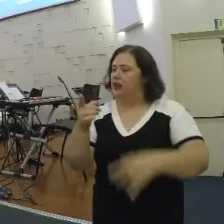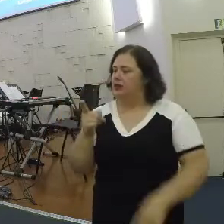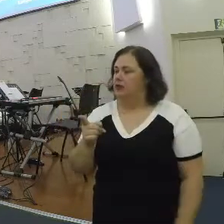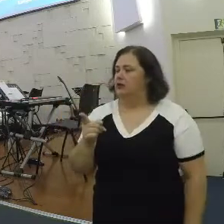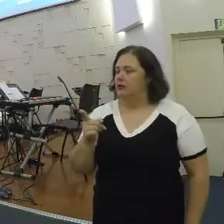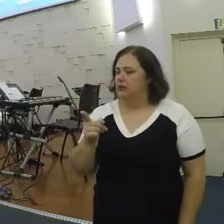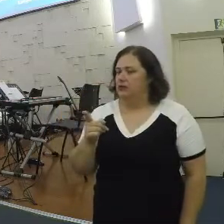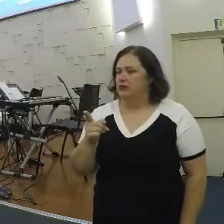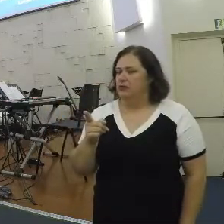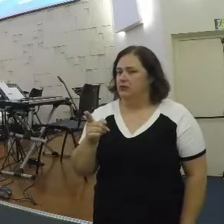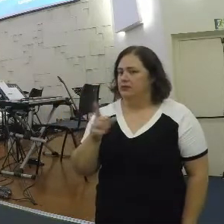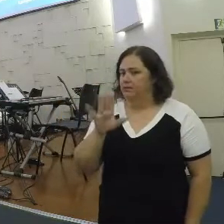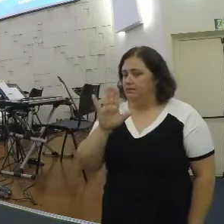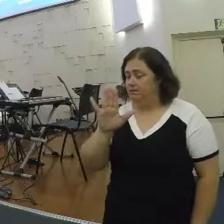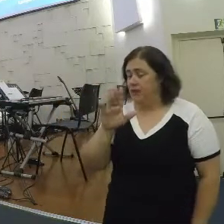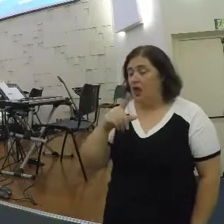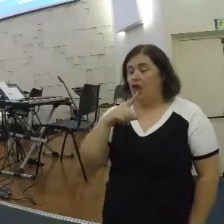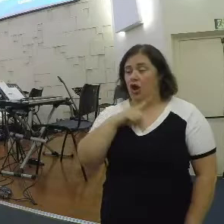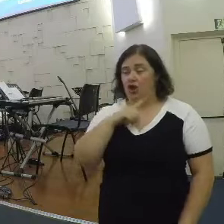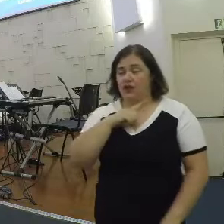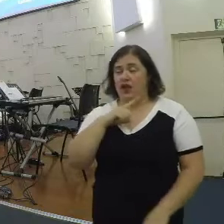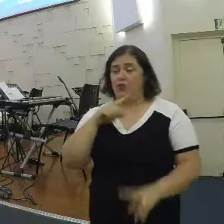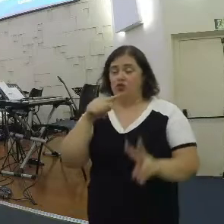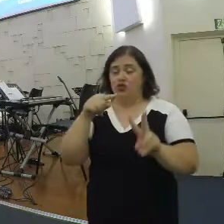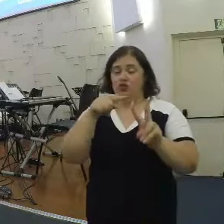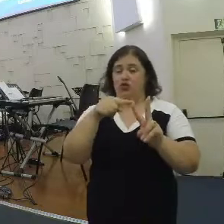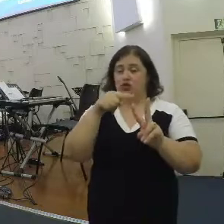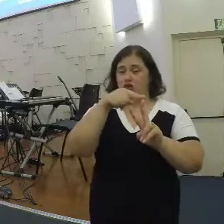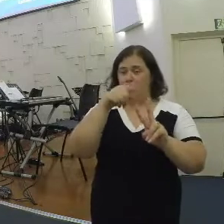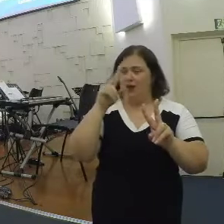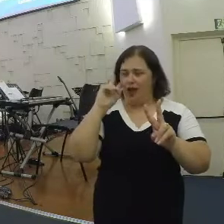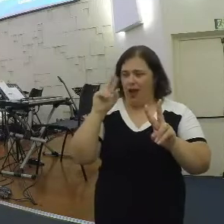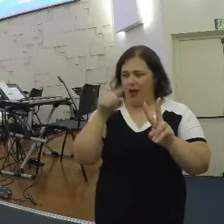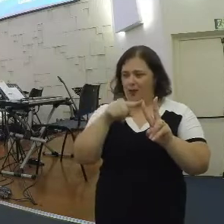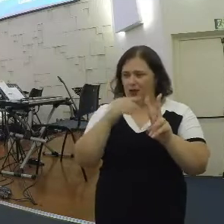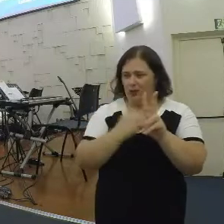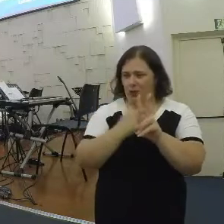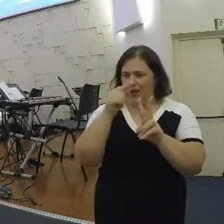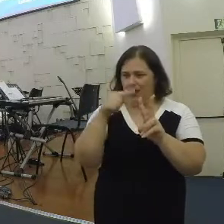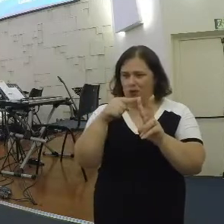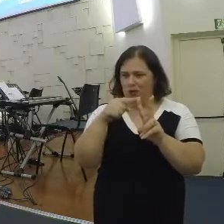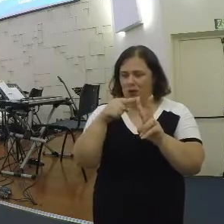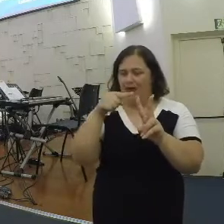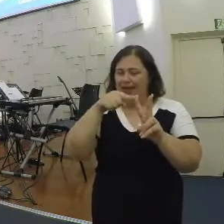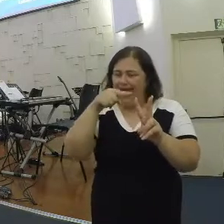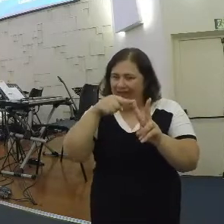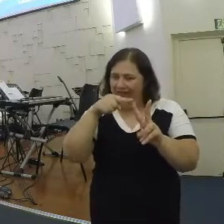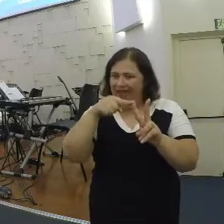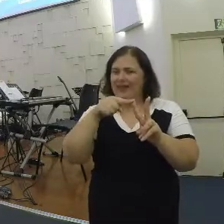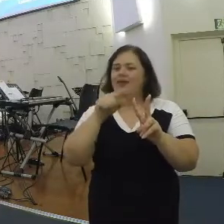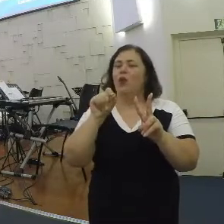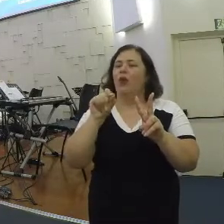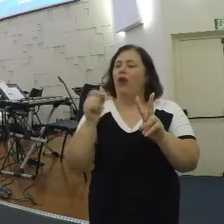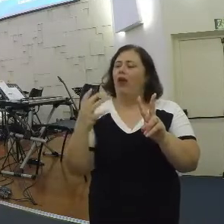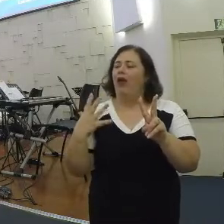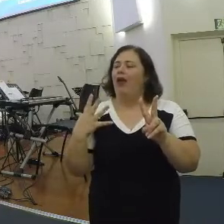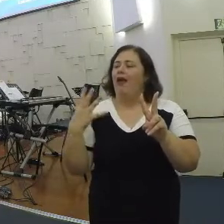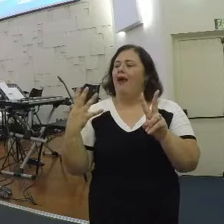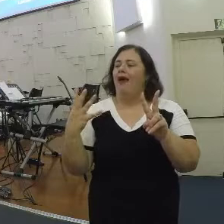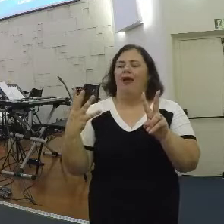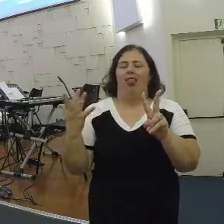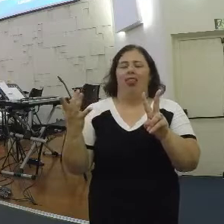fértil e infértil. O solo infértil é aquele cujas sementes são pisadas, as rochas não